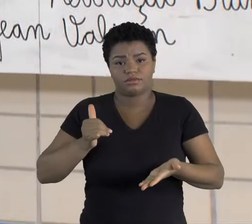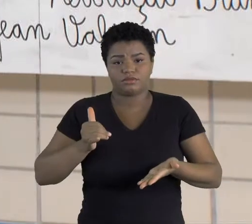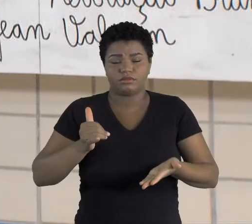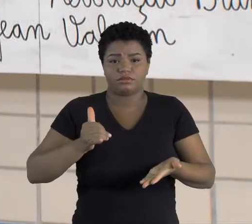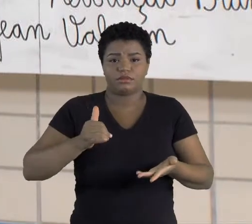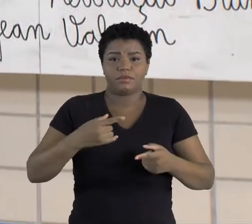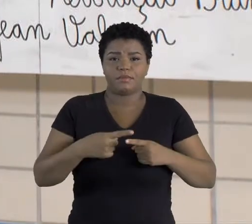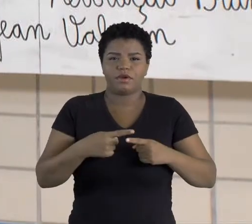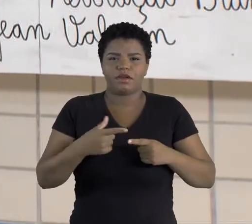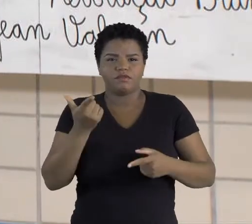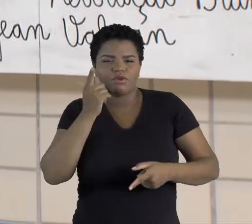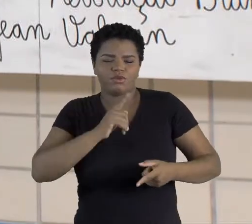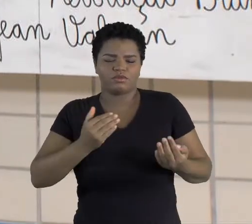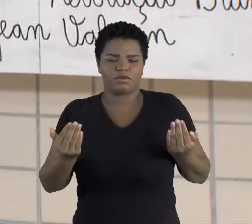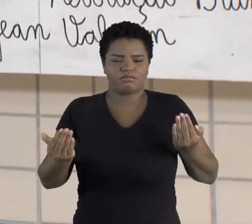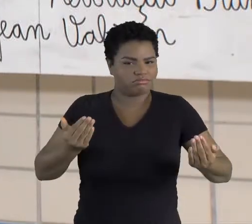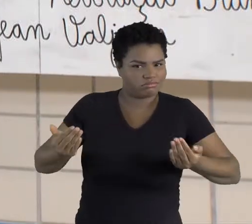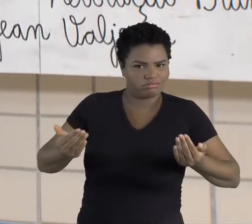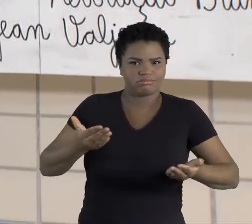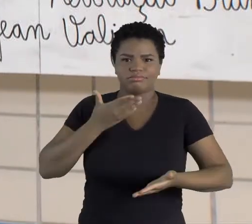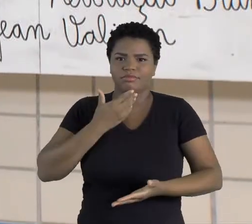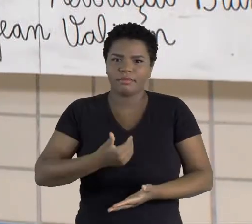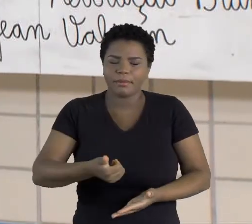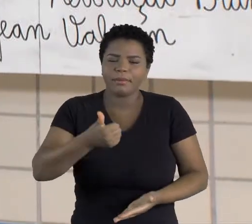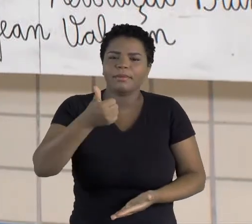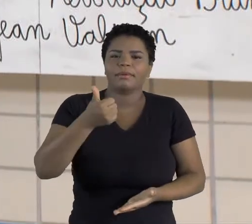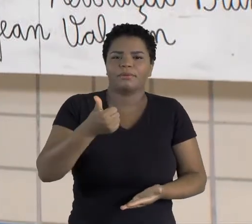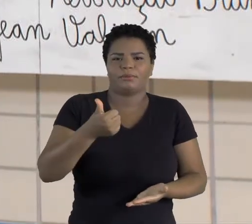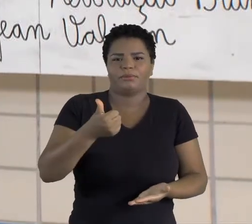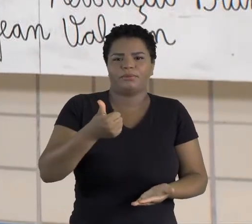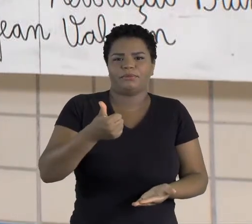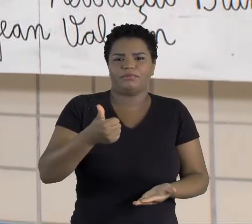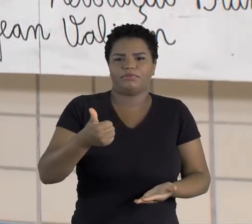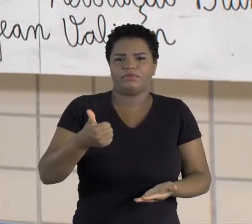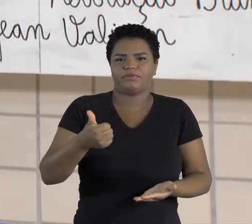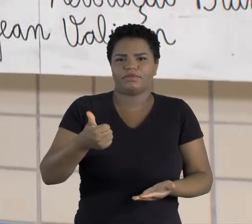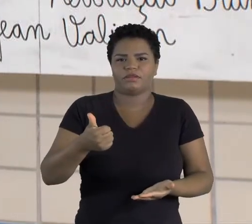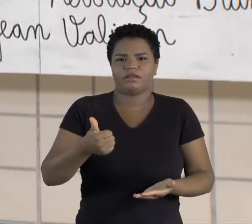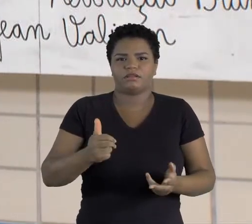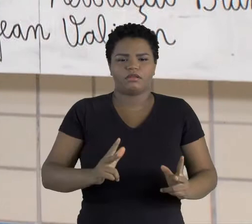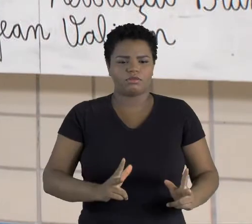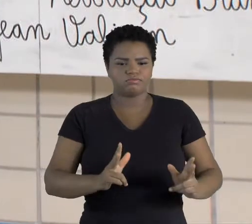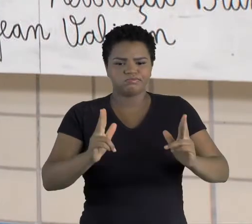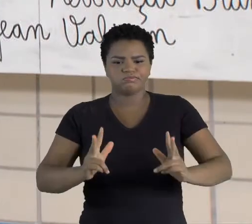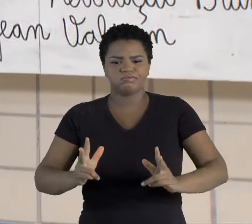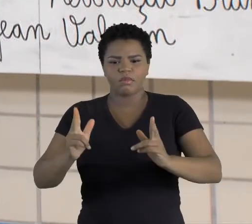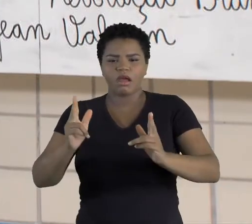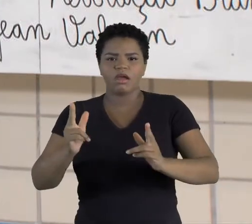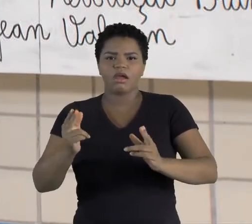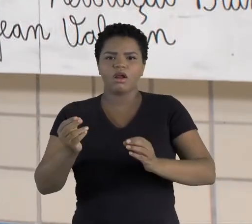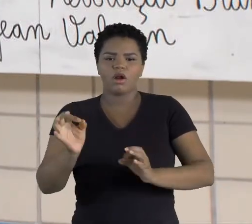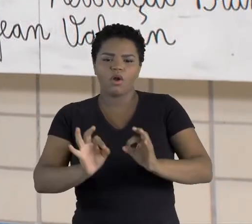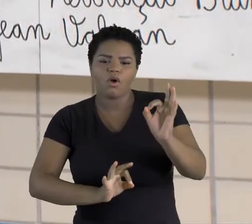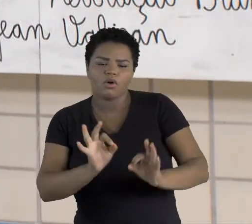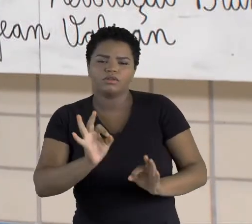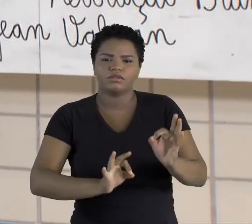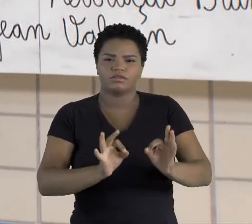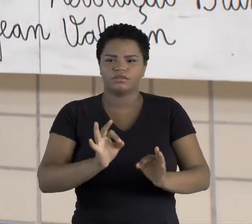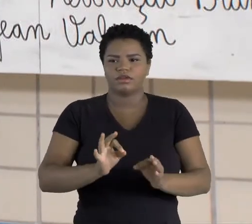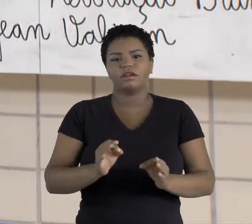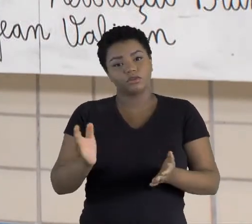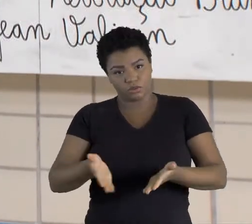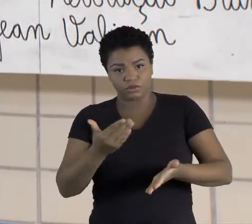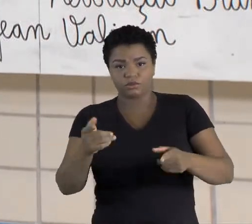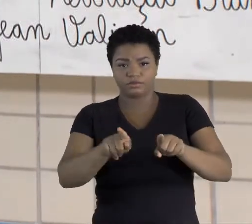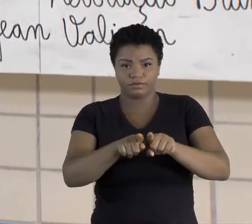conseguem fazer uma comparação, né, melhor das cenas que são elaboradas e do livro.